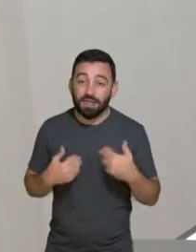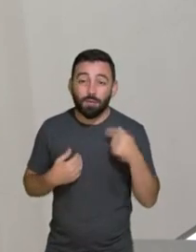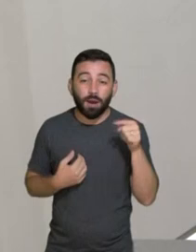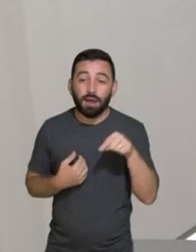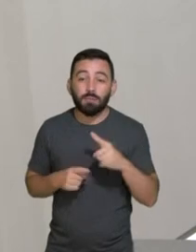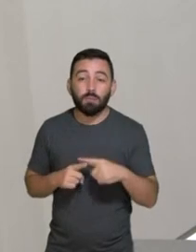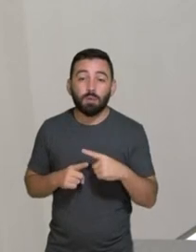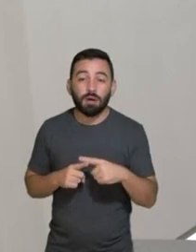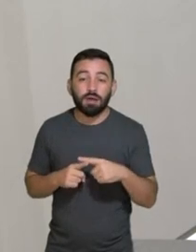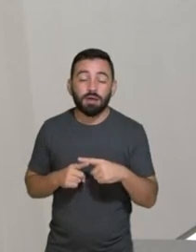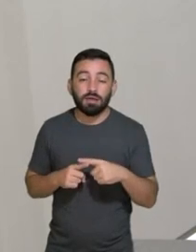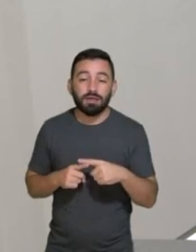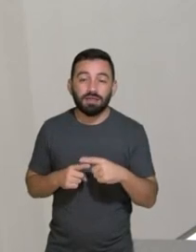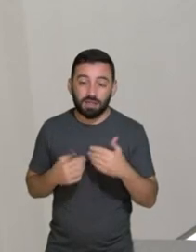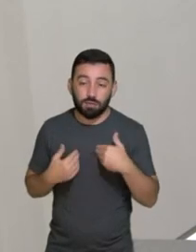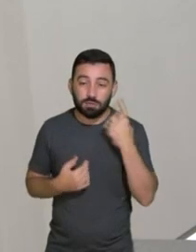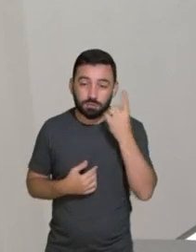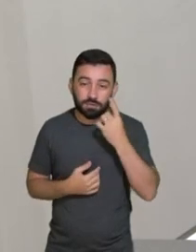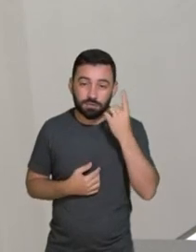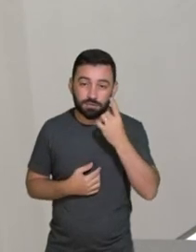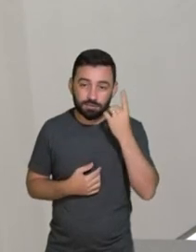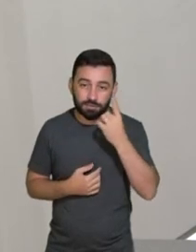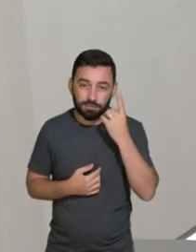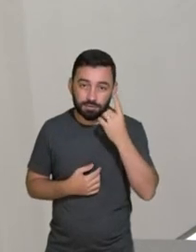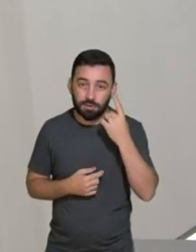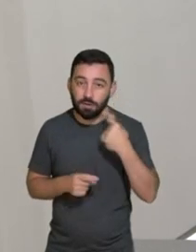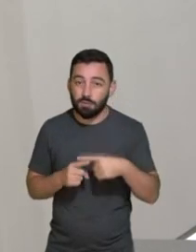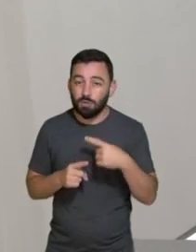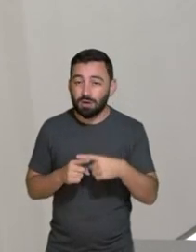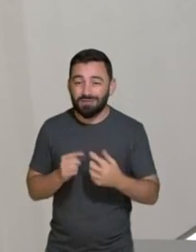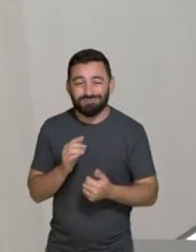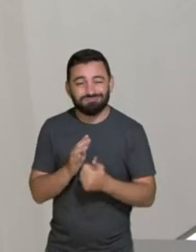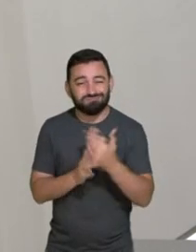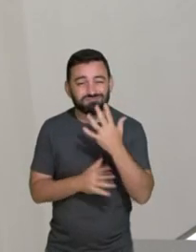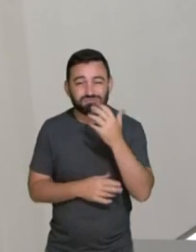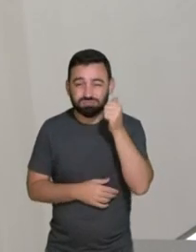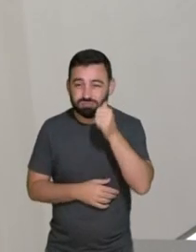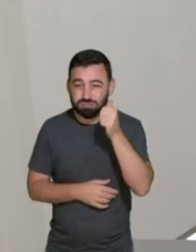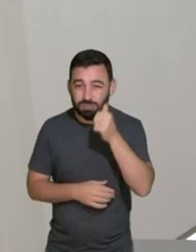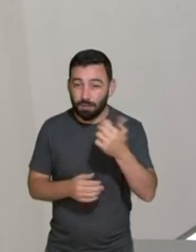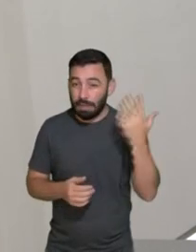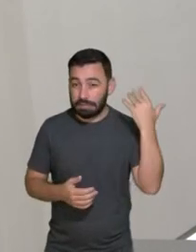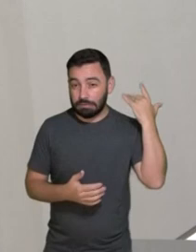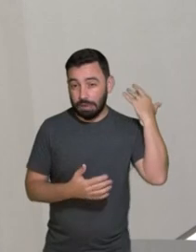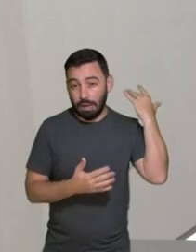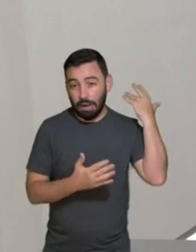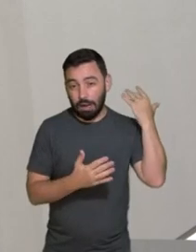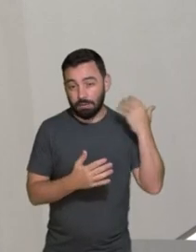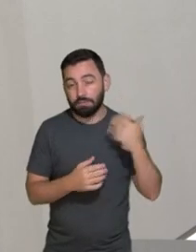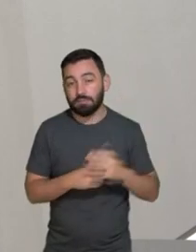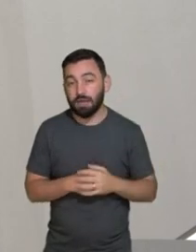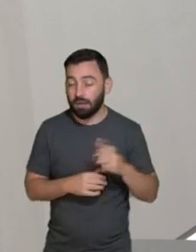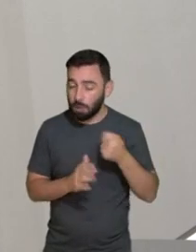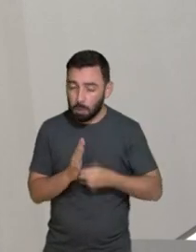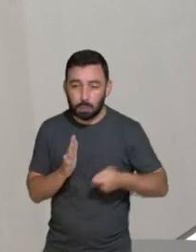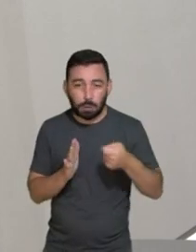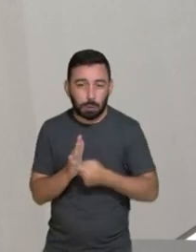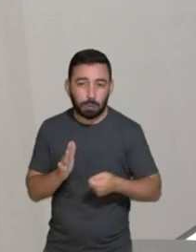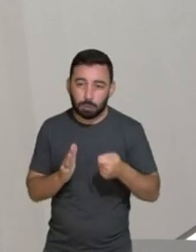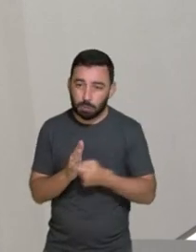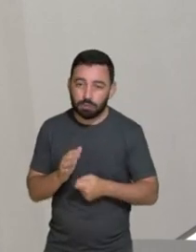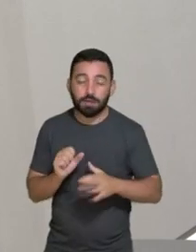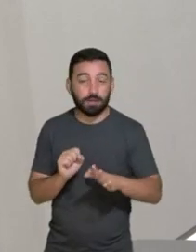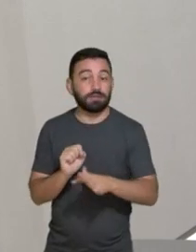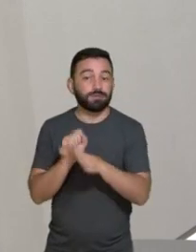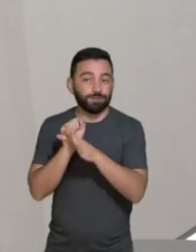como deputada hoje porque várias mulheres que me antecederam lutaram para garantir